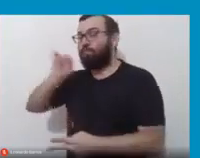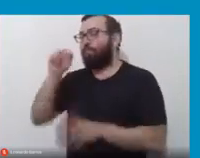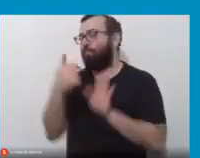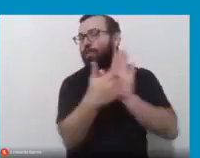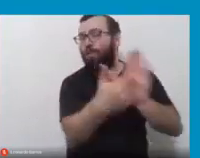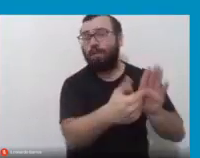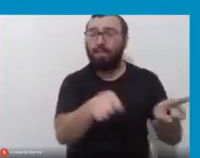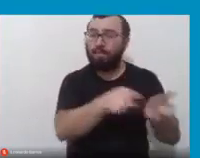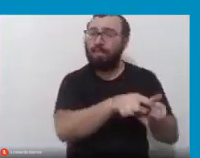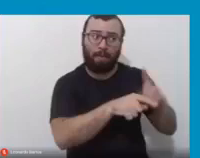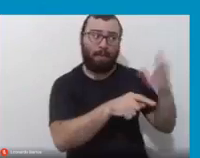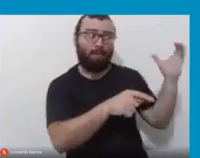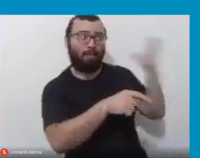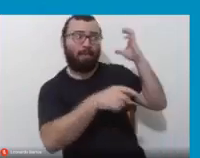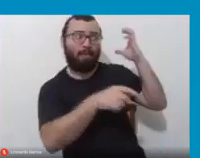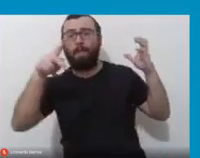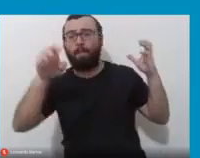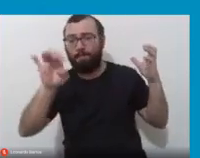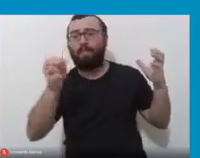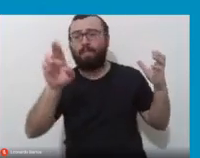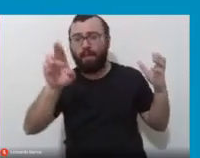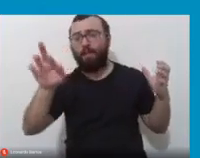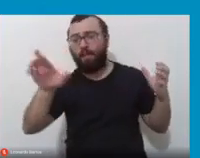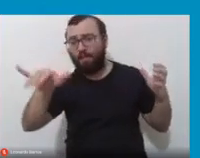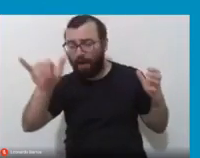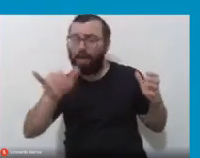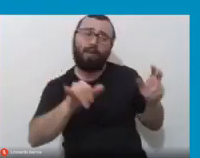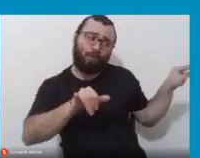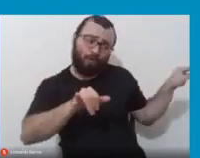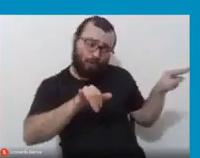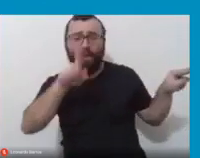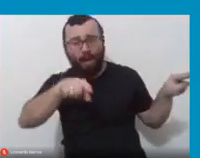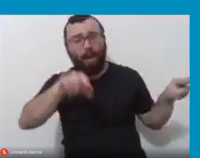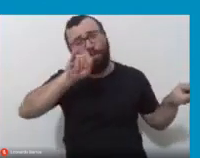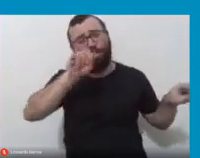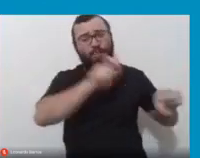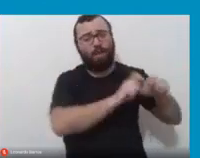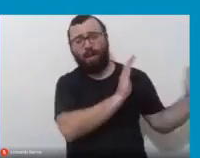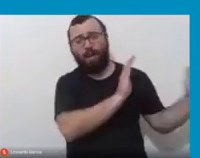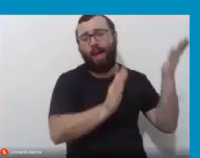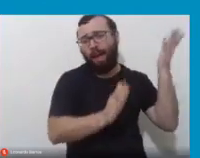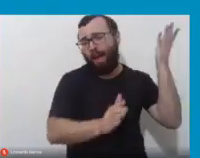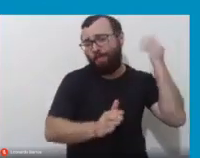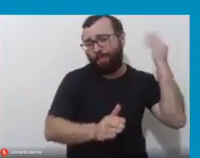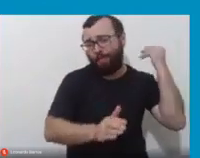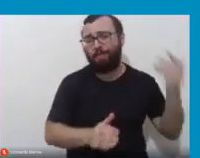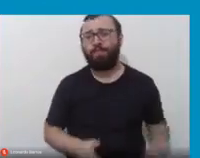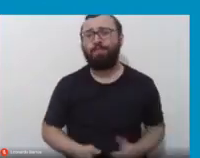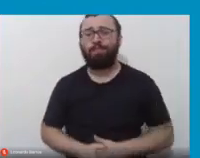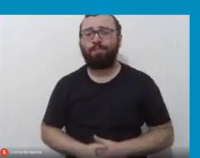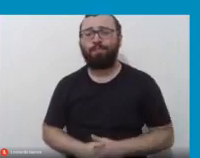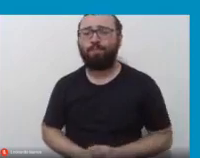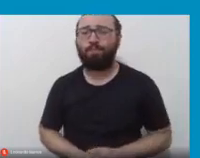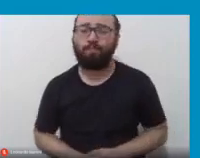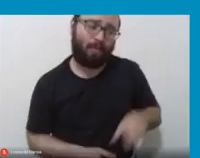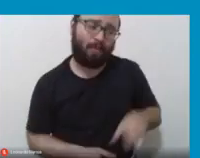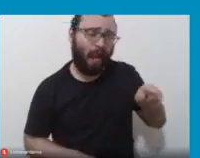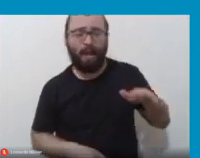lado, pelo Peter Fry e pela Ivone Magui, que também foram muito importantes naquela época nessa área.